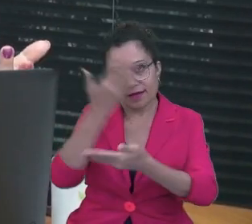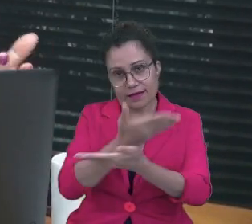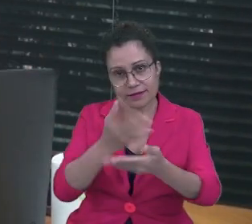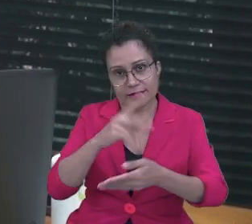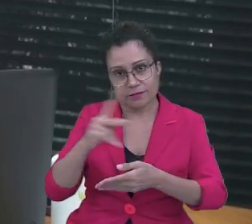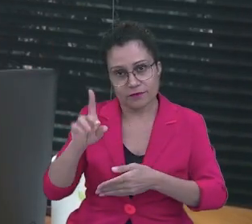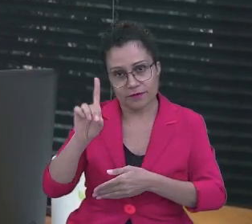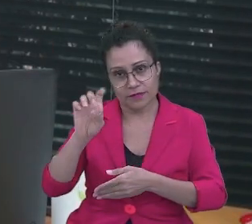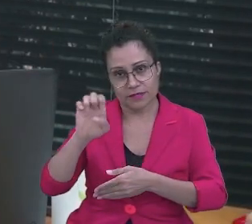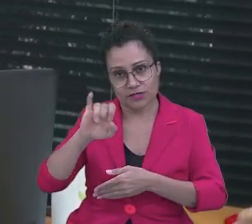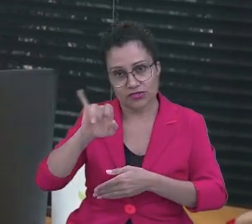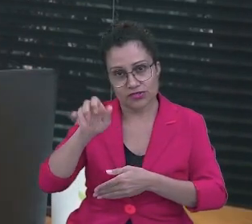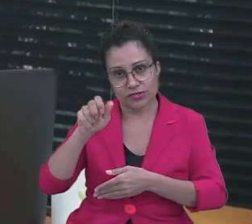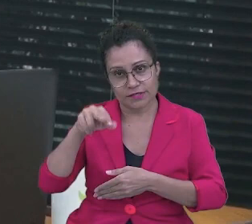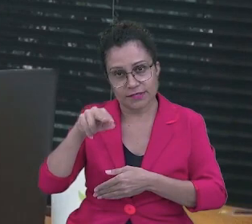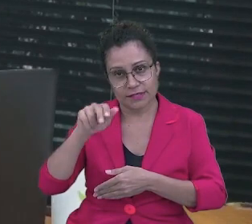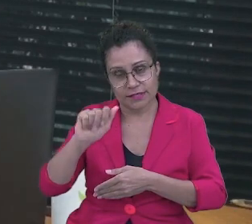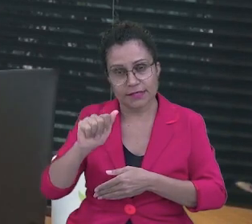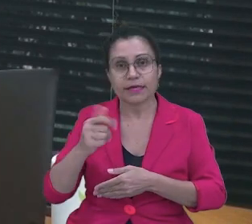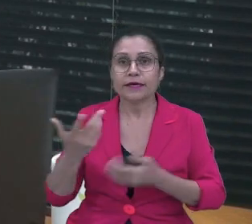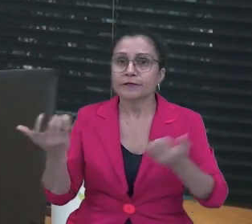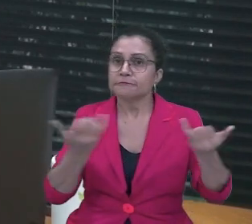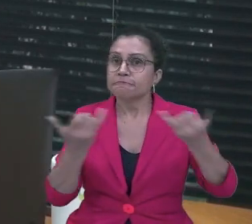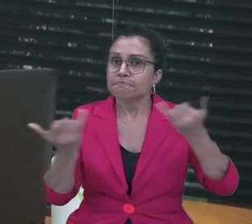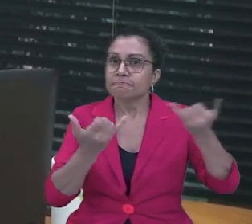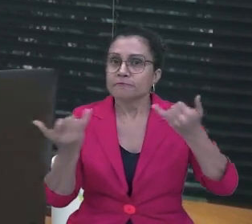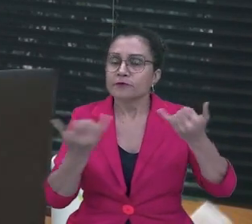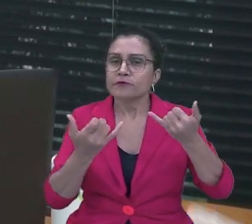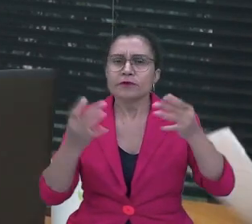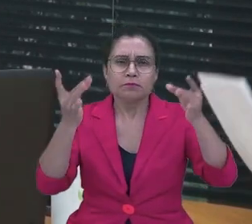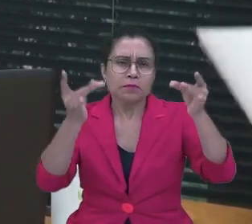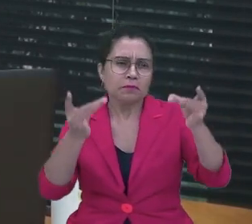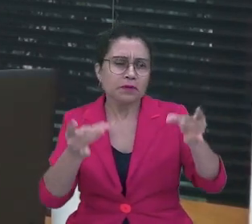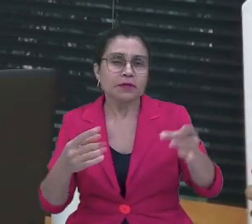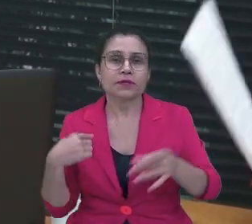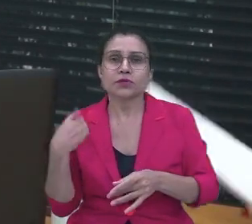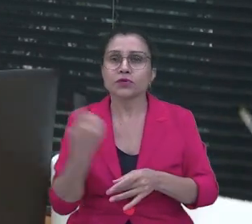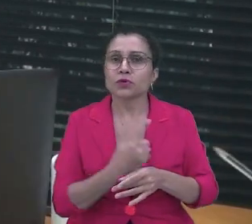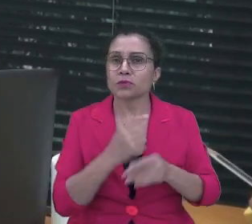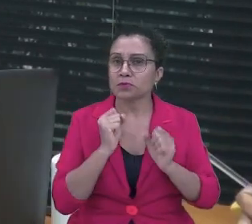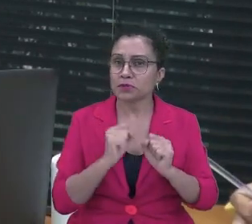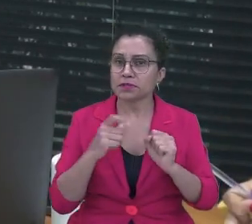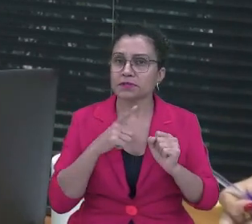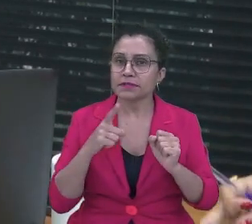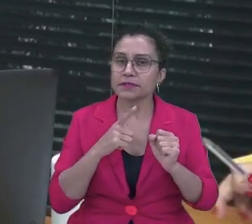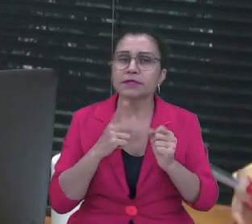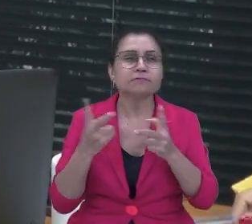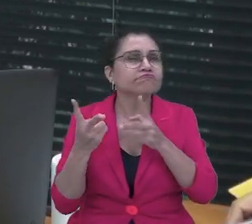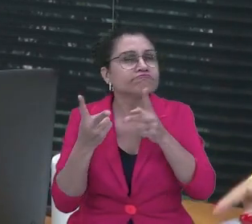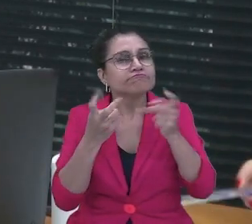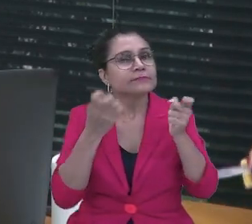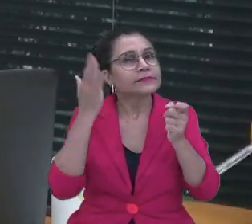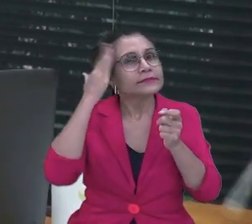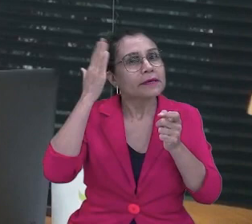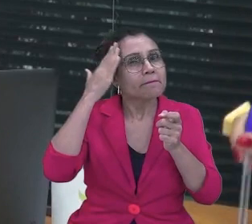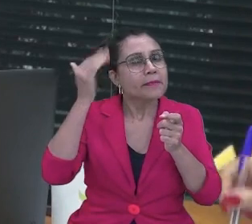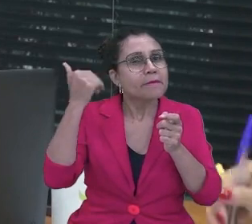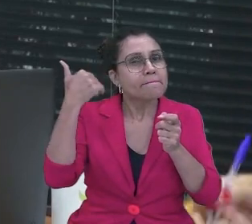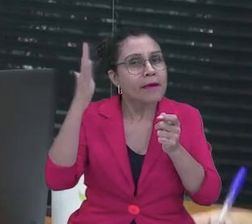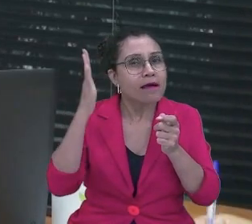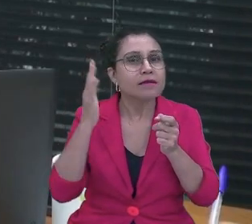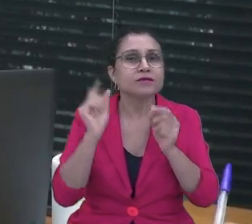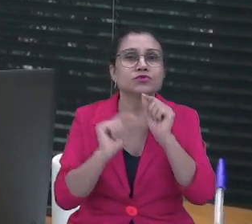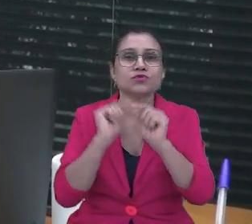agradecendo a professora Dejanana por nos trazer essas informações tão detalhadas para que a gente possa ter uma noção assim, um pouco mais